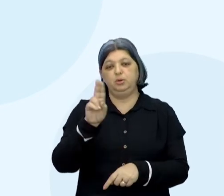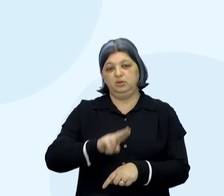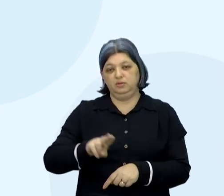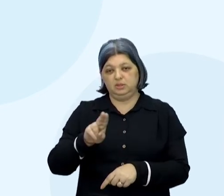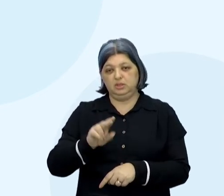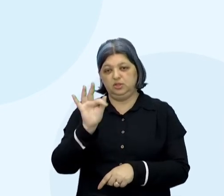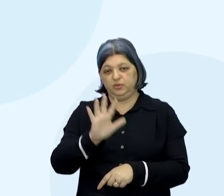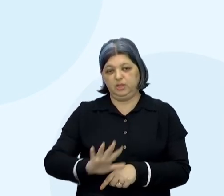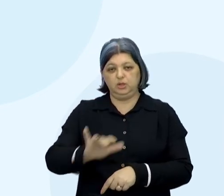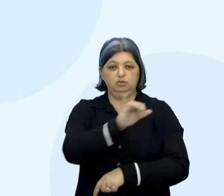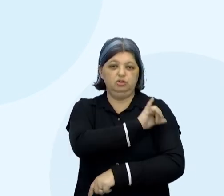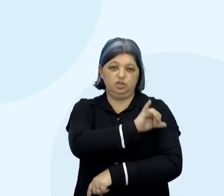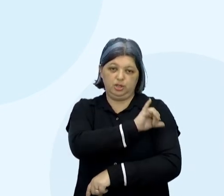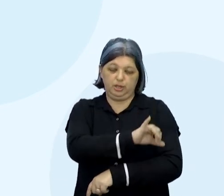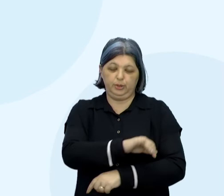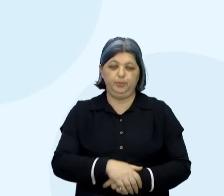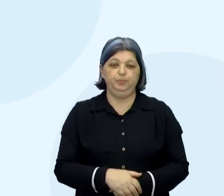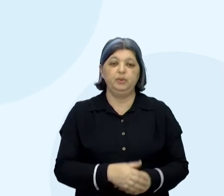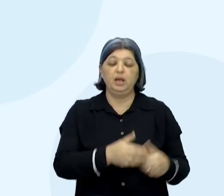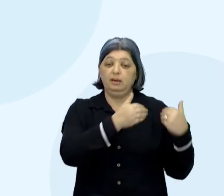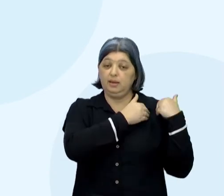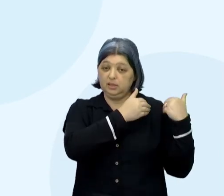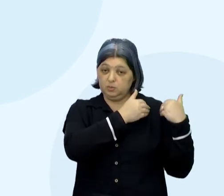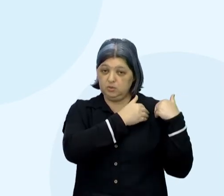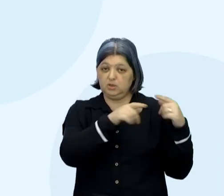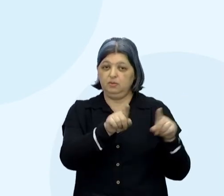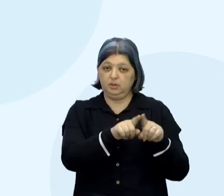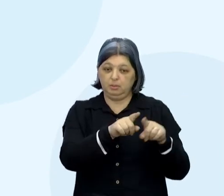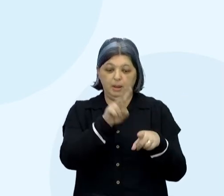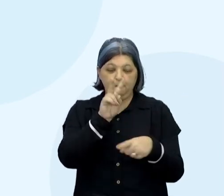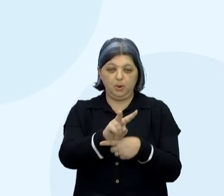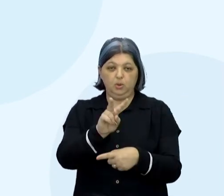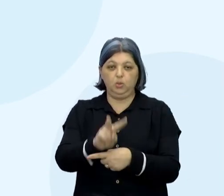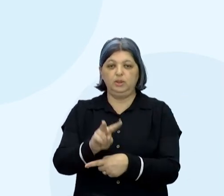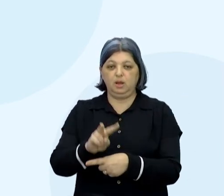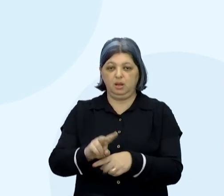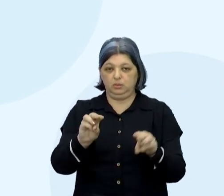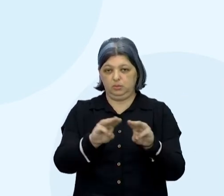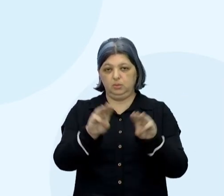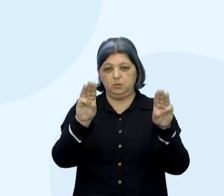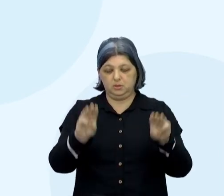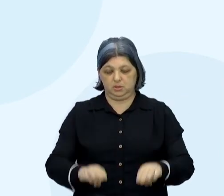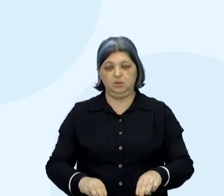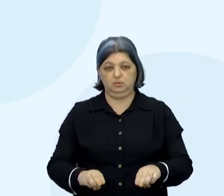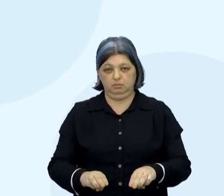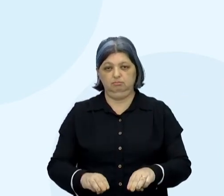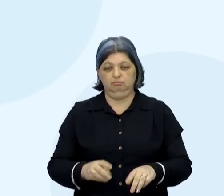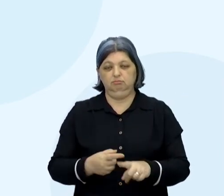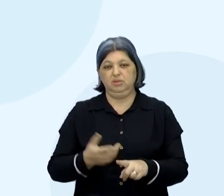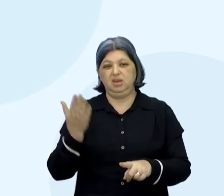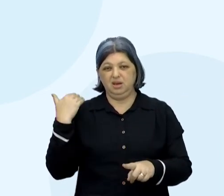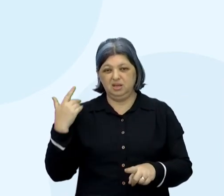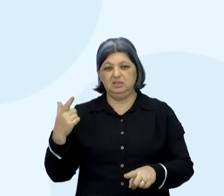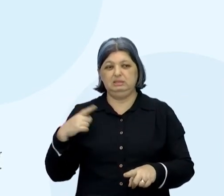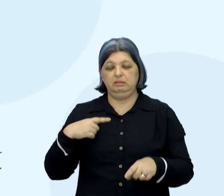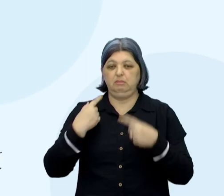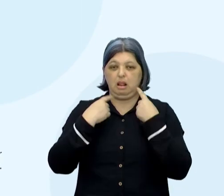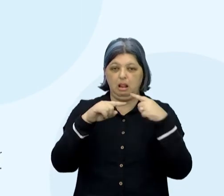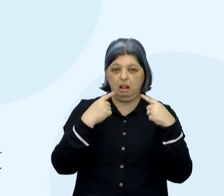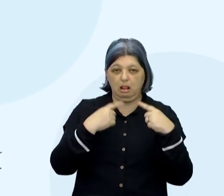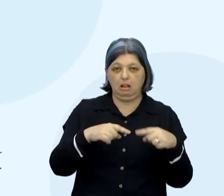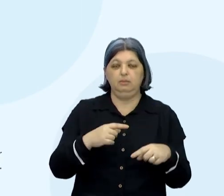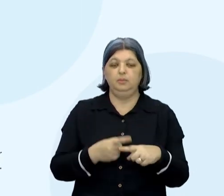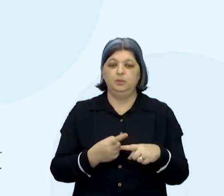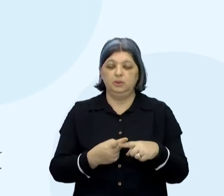de Janeiro, que era responsável aí também pela manutenção do museu e que sofreu aí duras críticas, né? Porque ele